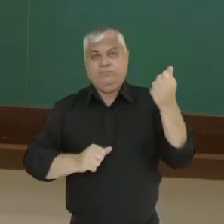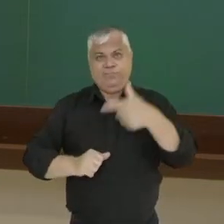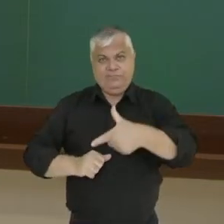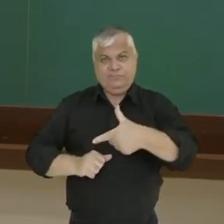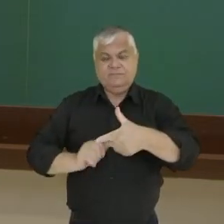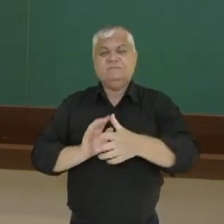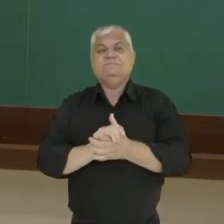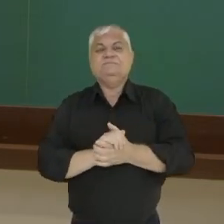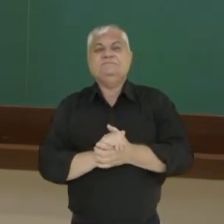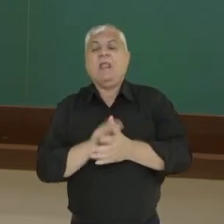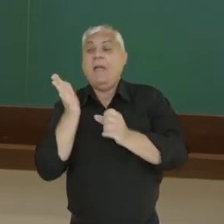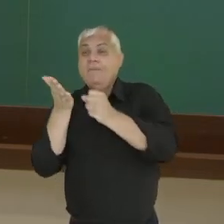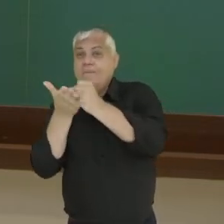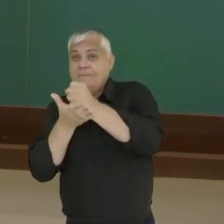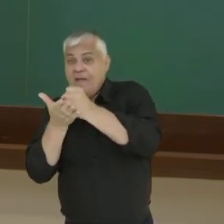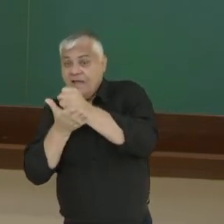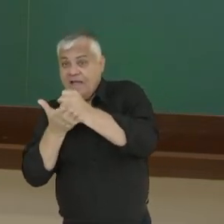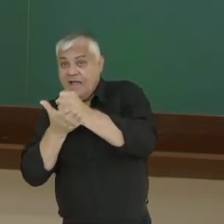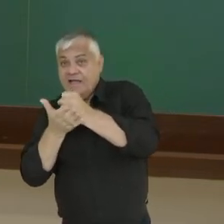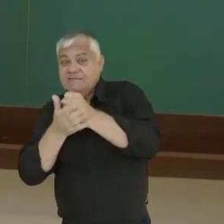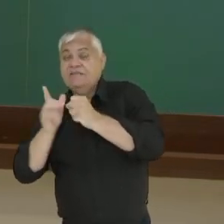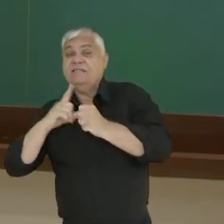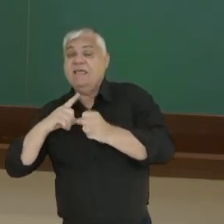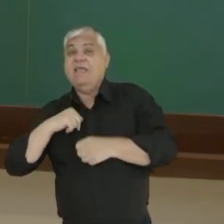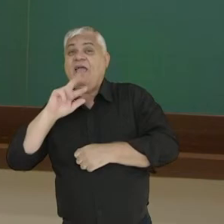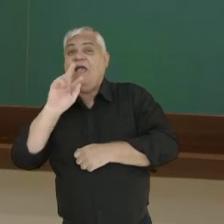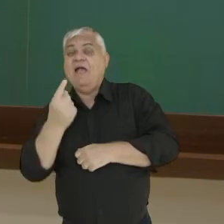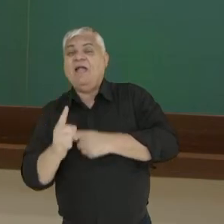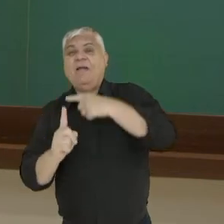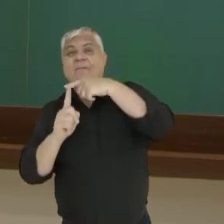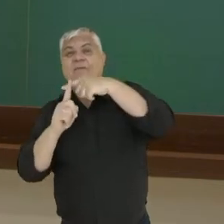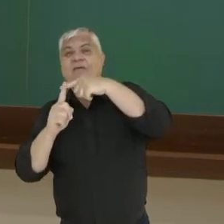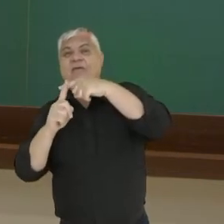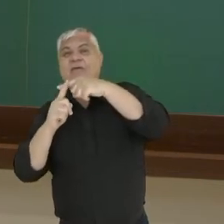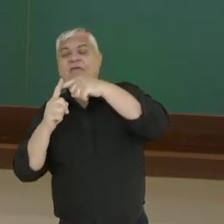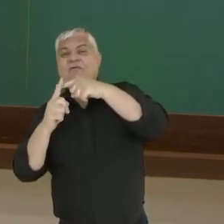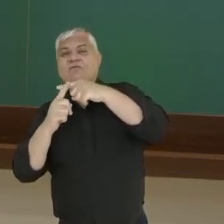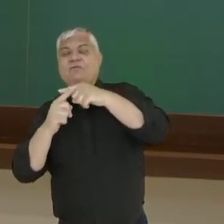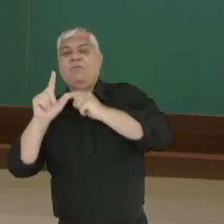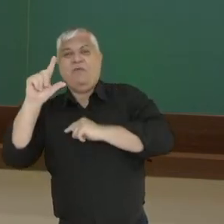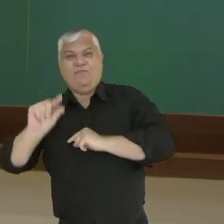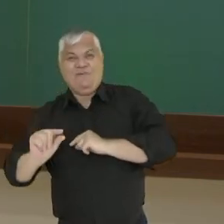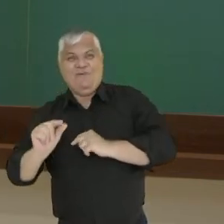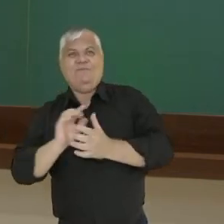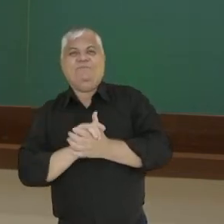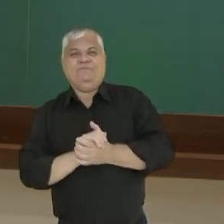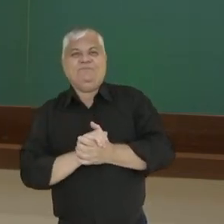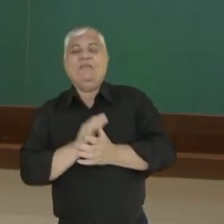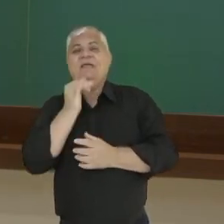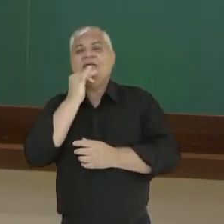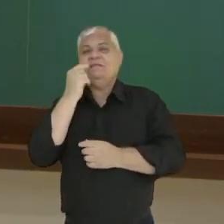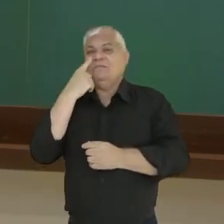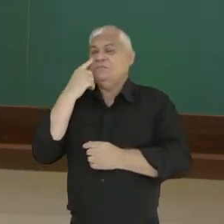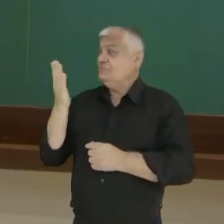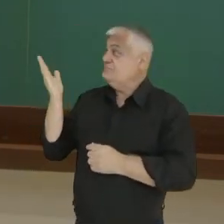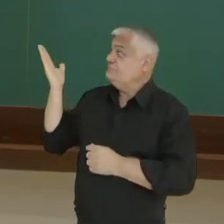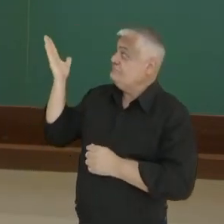básicas têm uma concentração de H+ menor do que da água pura. Aqui tem um exemplo,